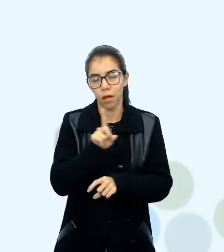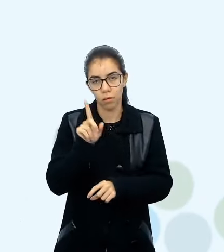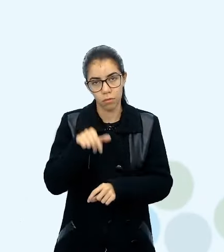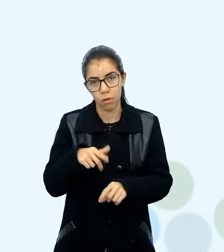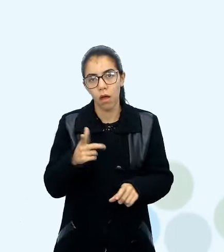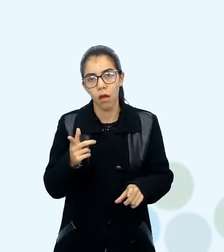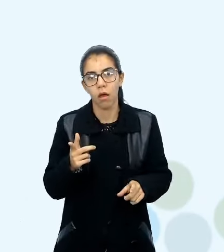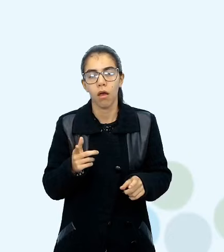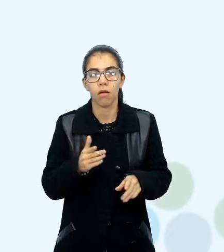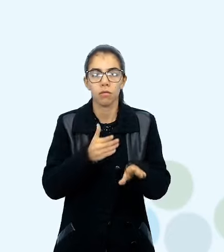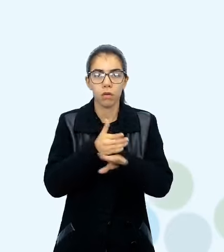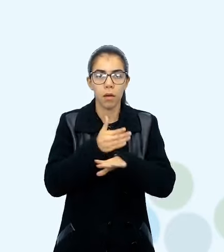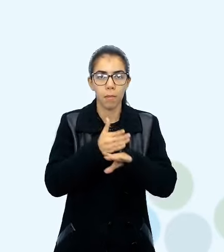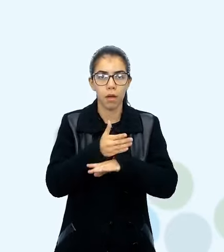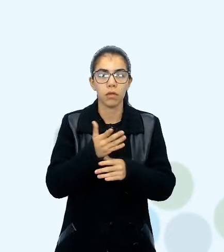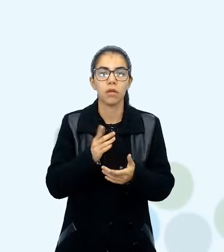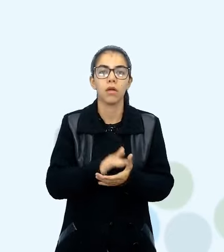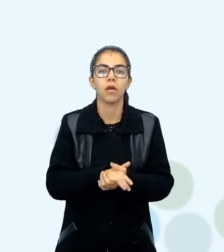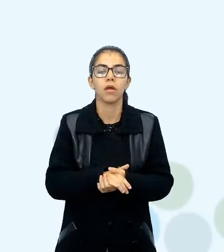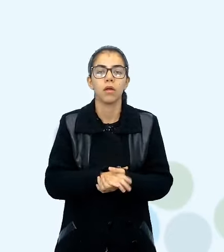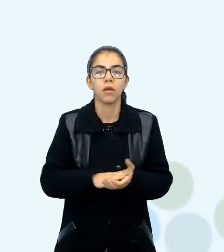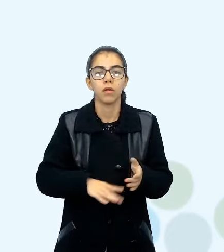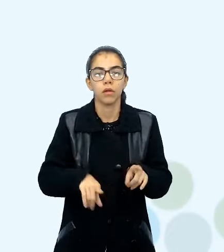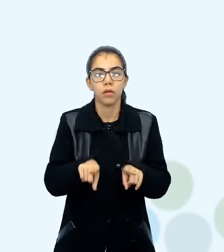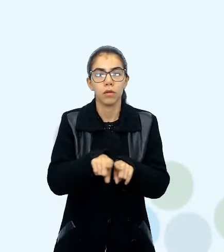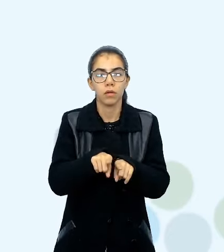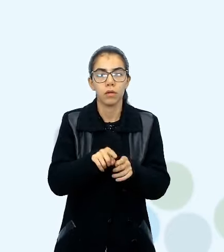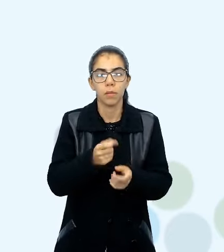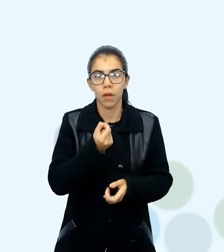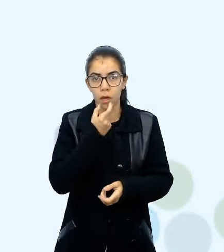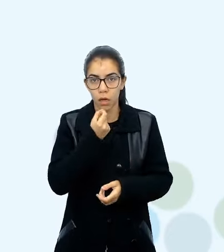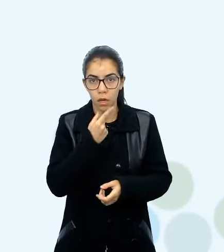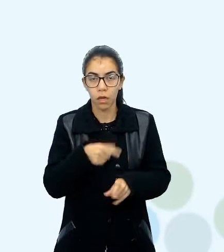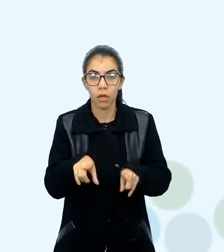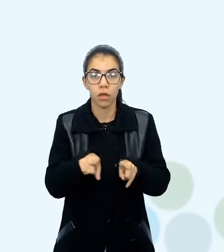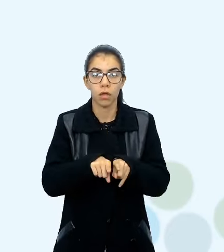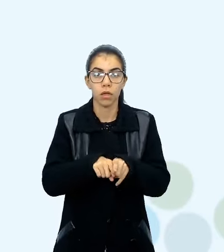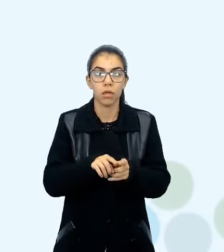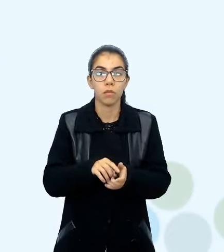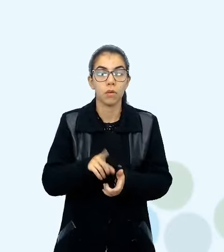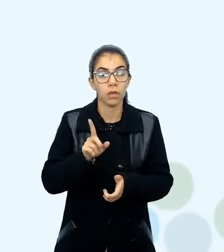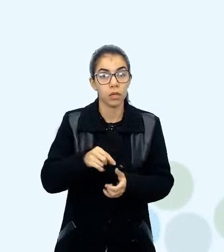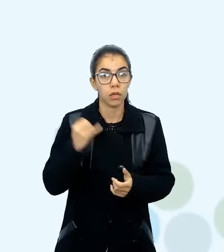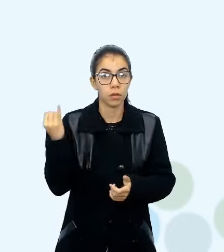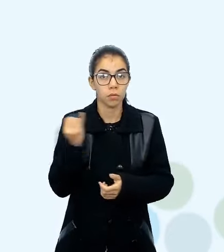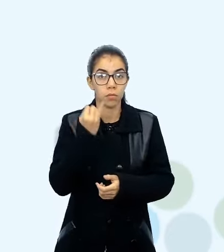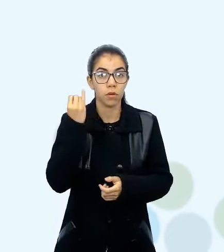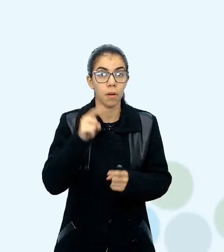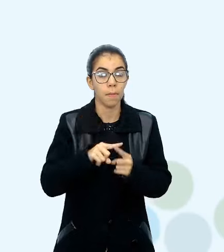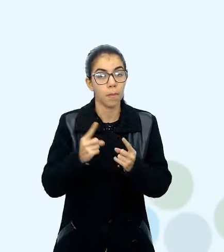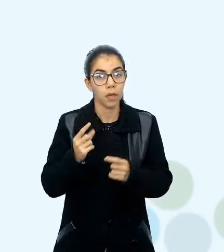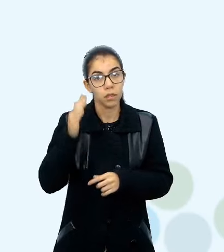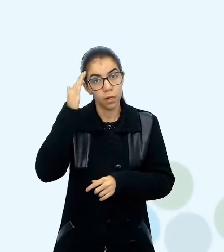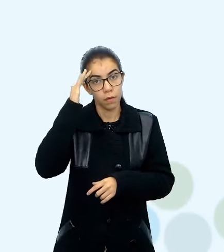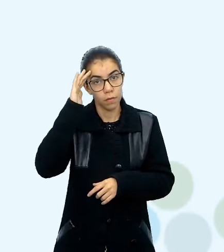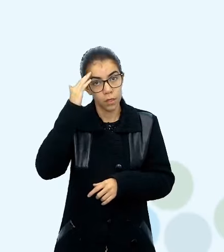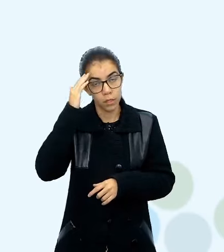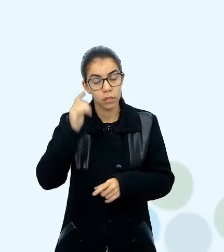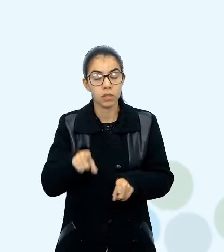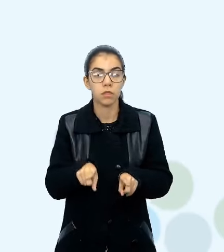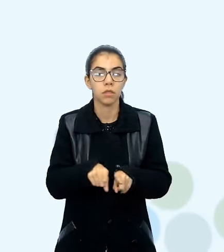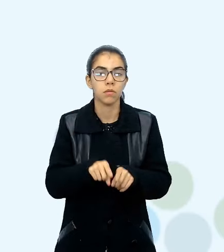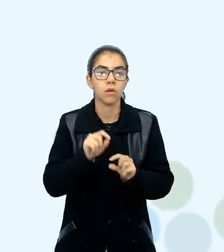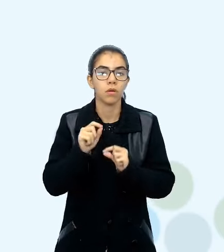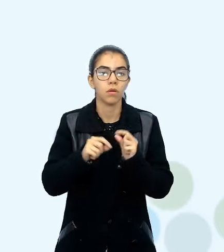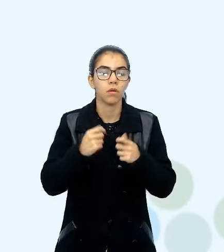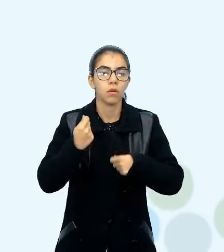não quer participar, não quer entrar, não quer tomar o remédio que é necessário, né? Mas ela vai entender, ela precisa saber,